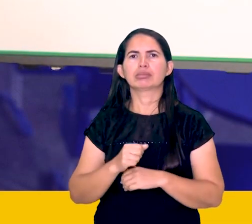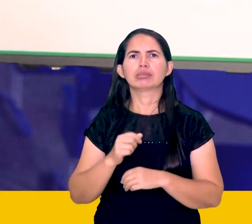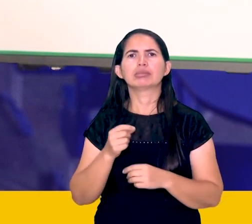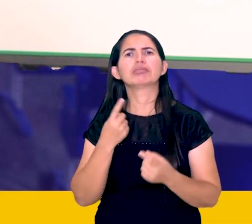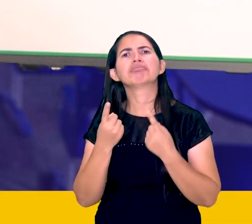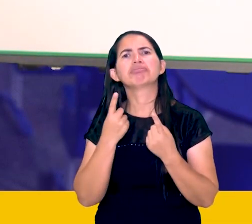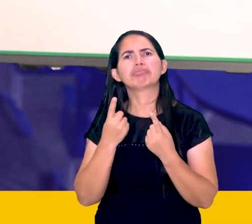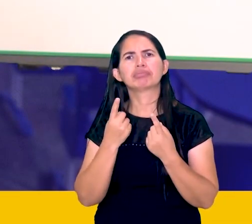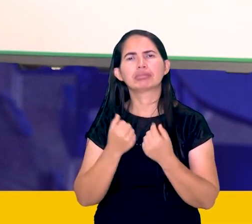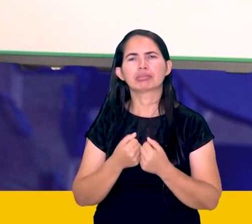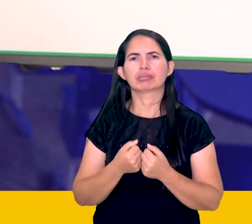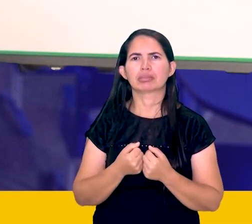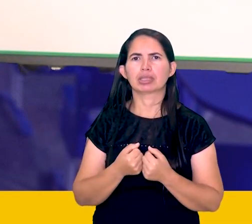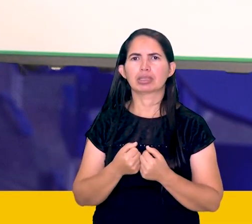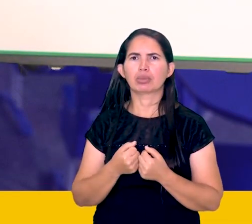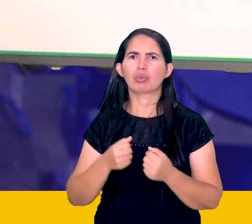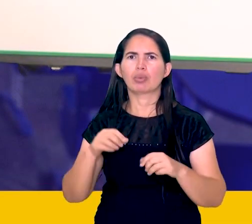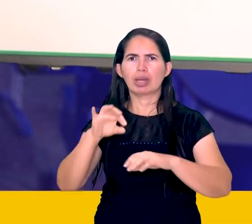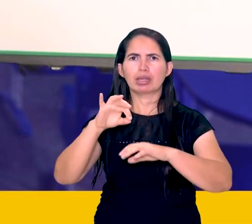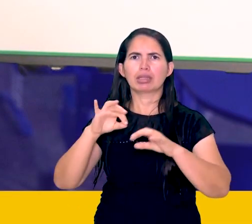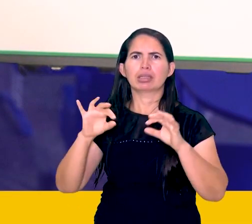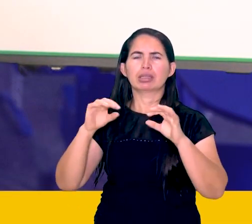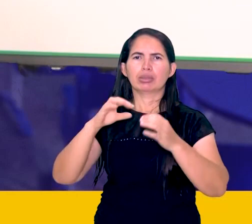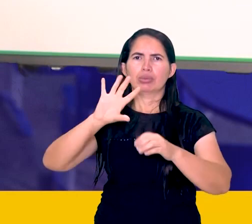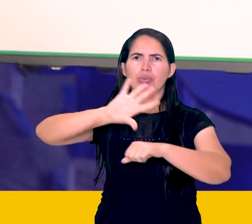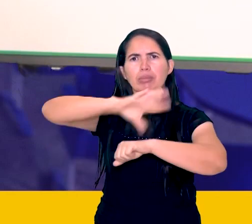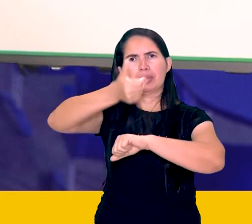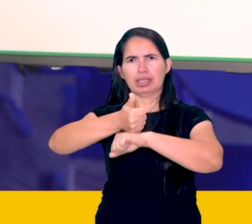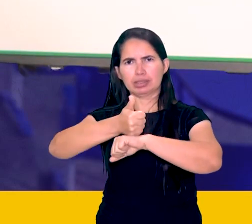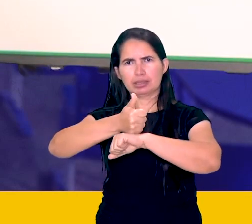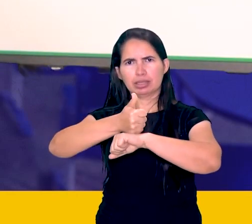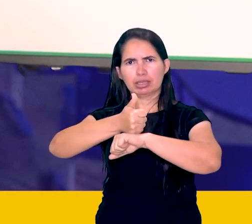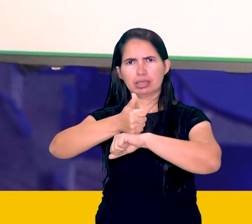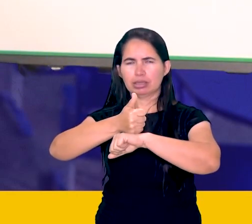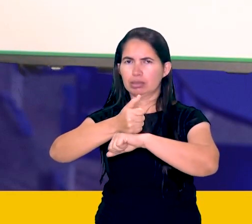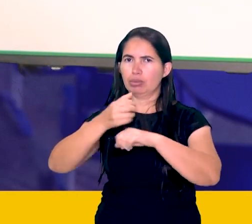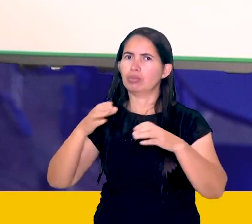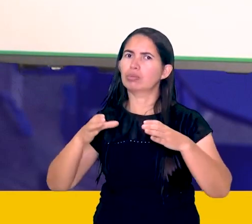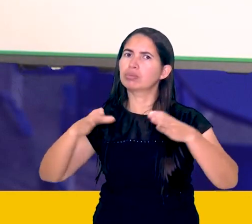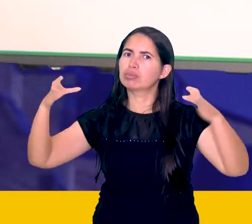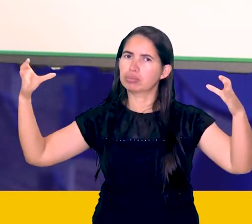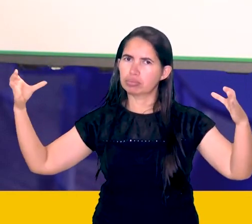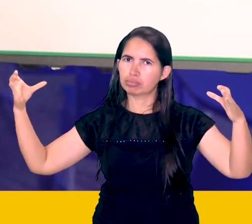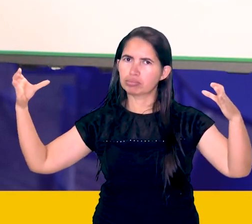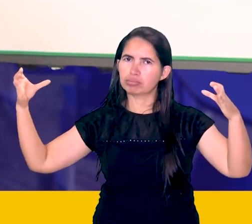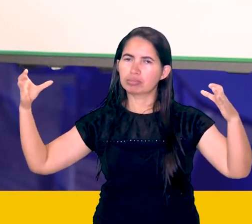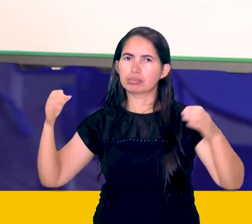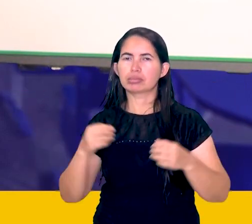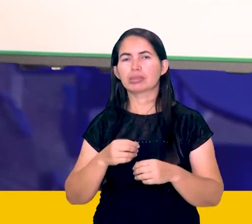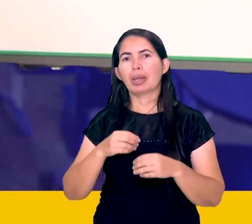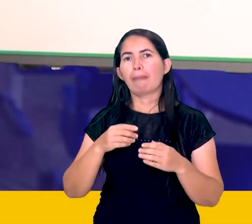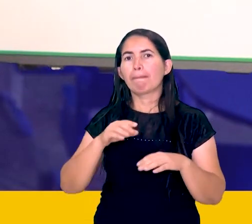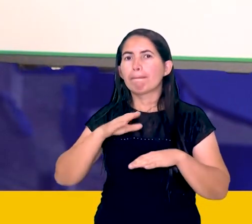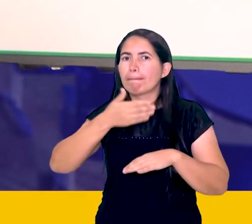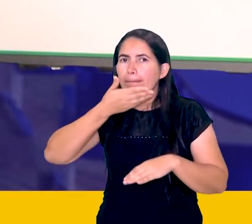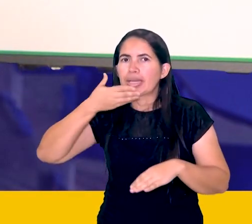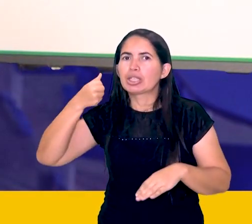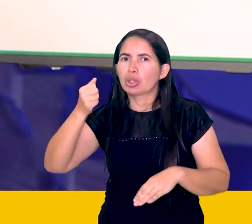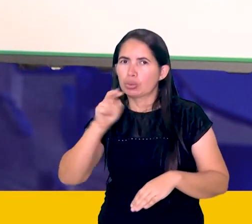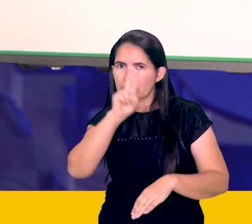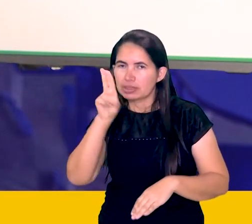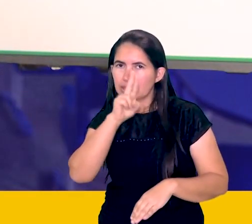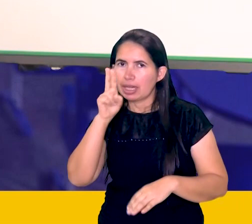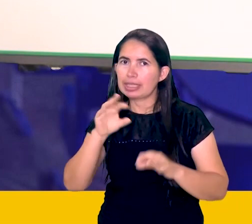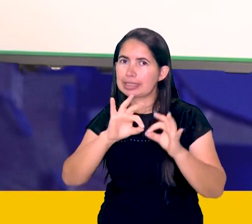E aí? Uma praça não é um objeto tão pequeno, né? Então, ó, seria mais viável o uso